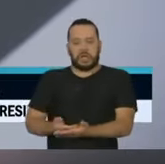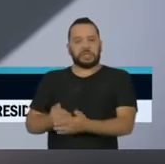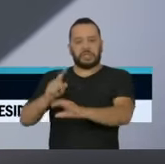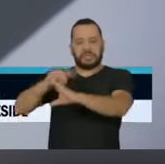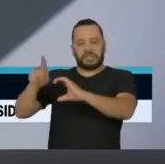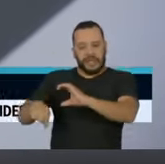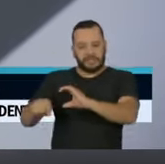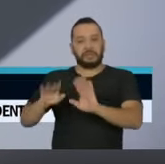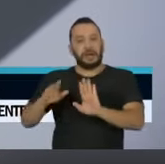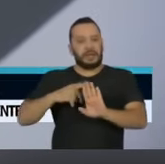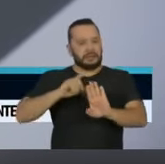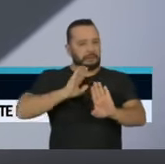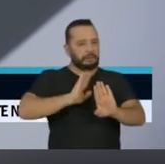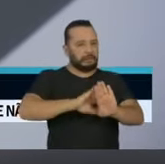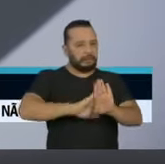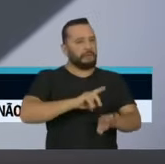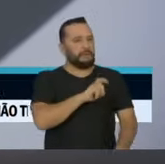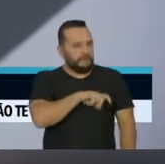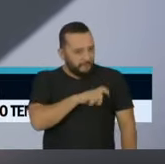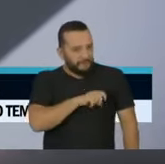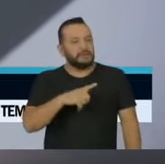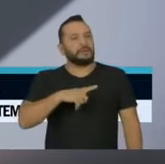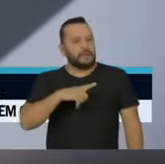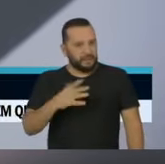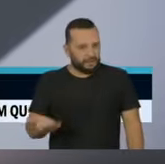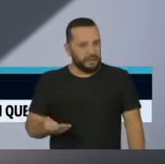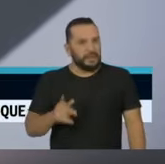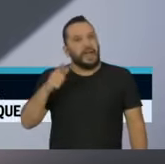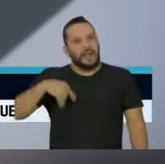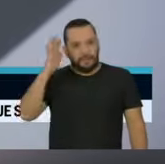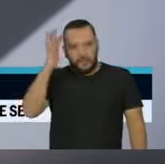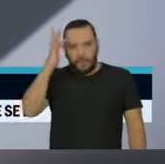é um outro tipo de teoria que pode ser muito pior do que isso